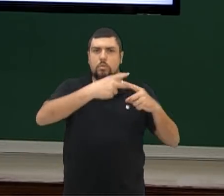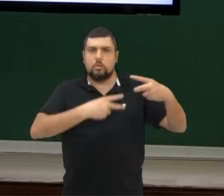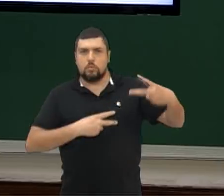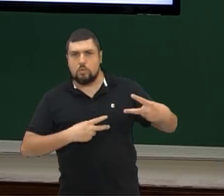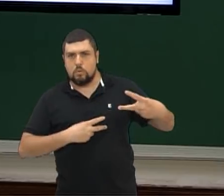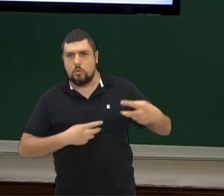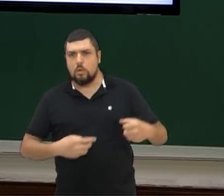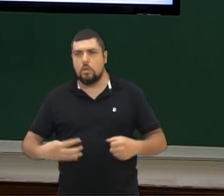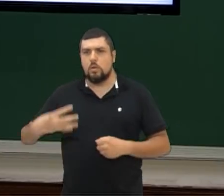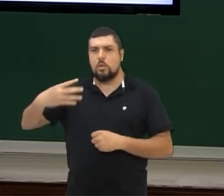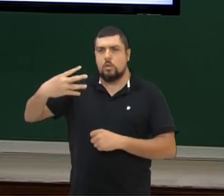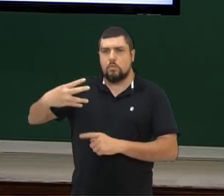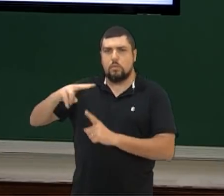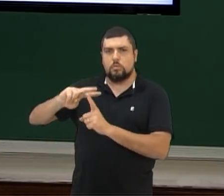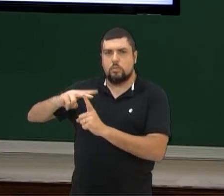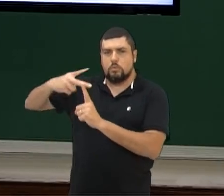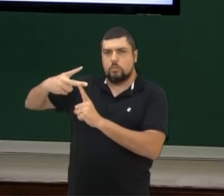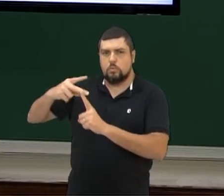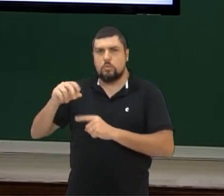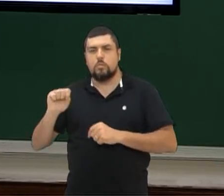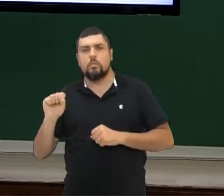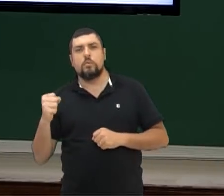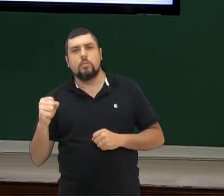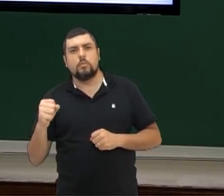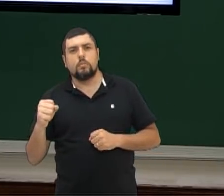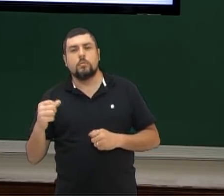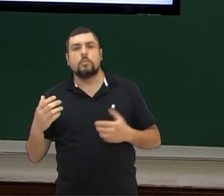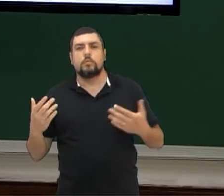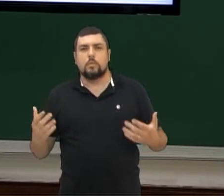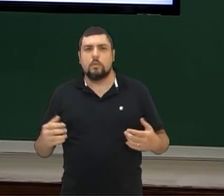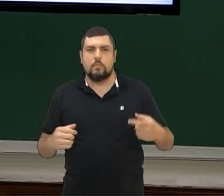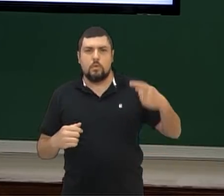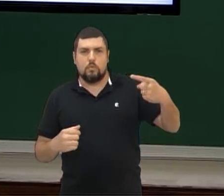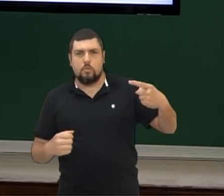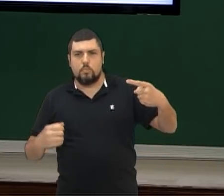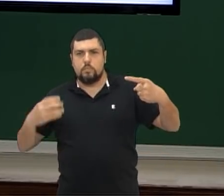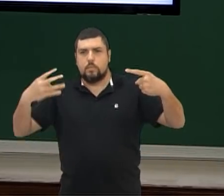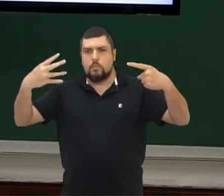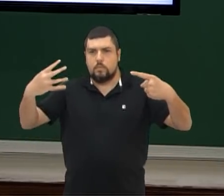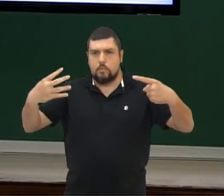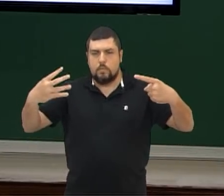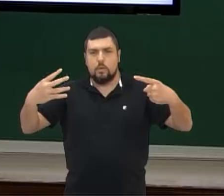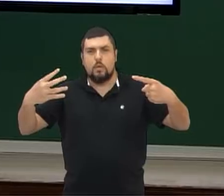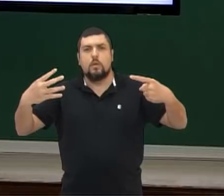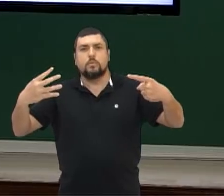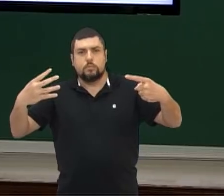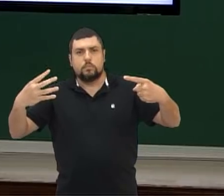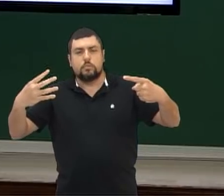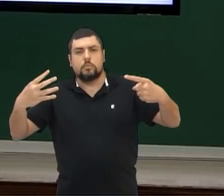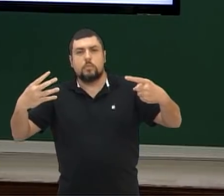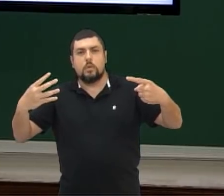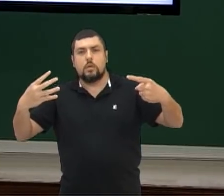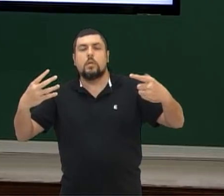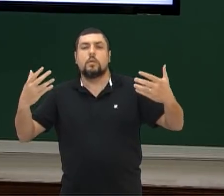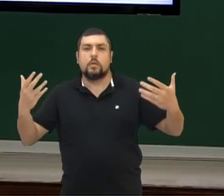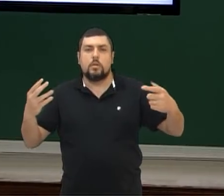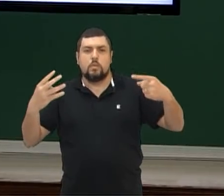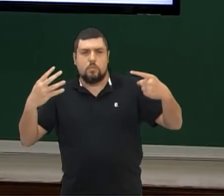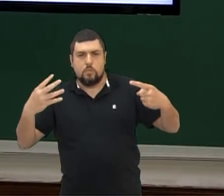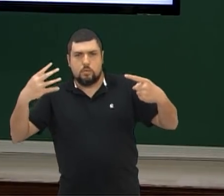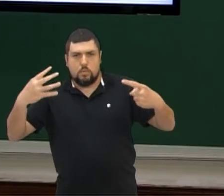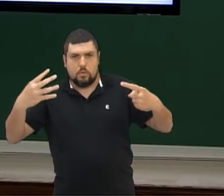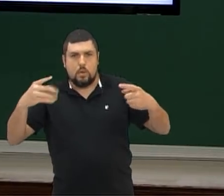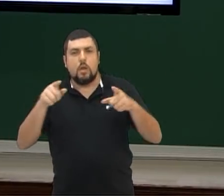porções, então a primeira é 1 para 8, 1 para 4, desculpe, Pois a gente tem quatro porções e